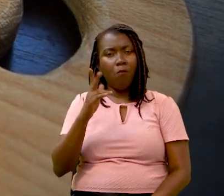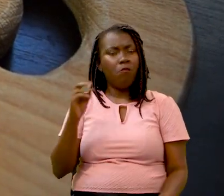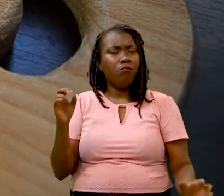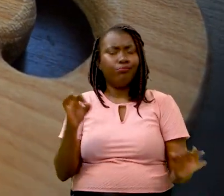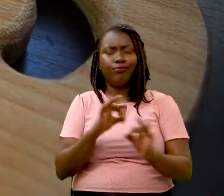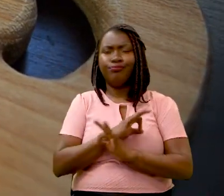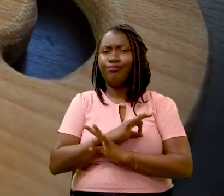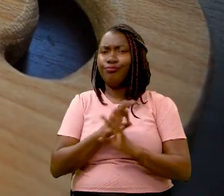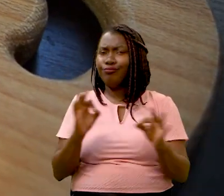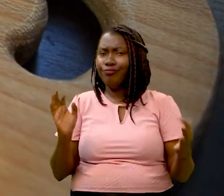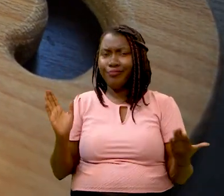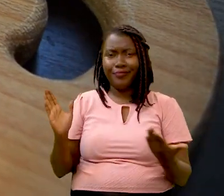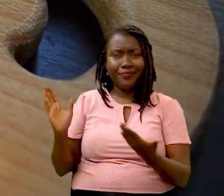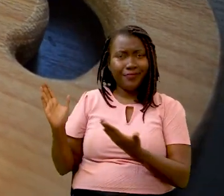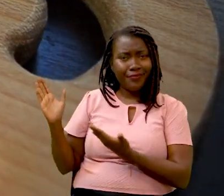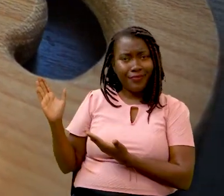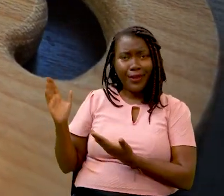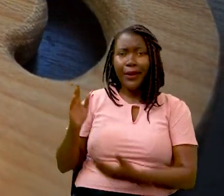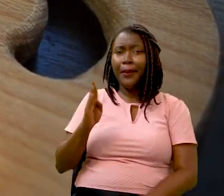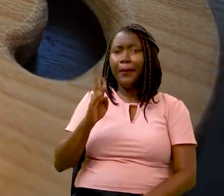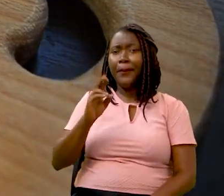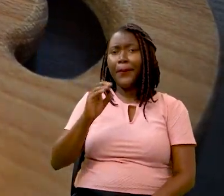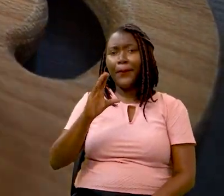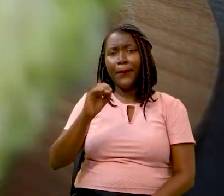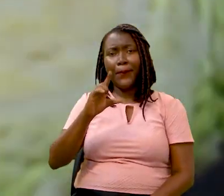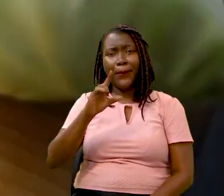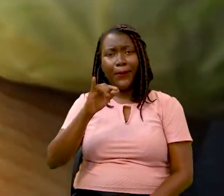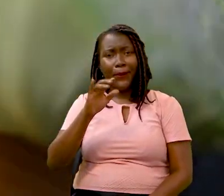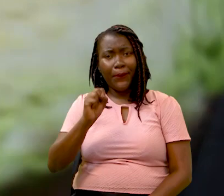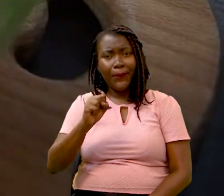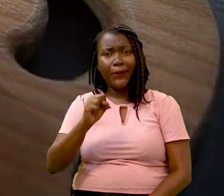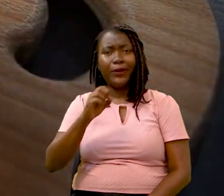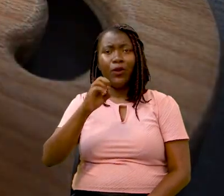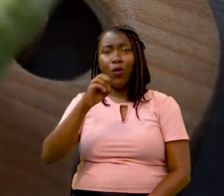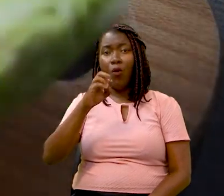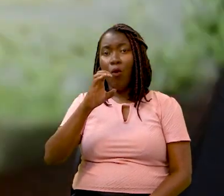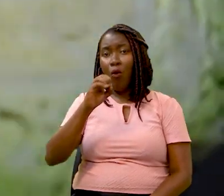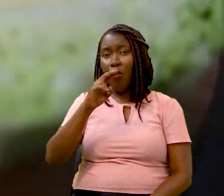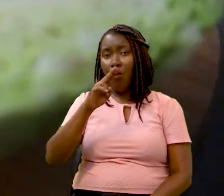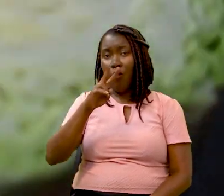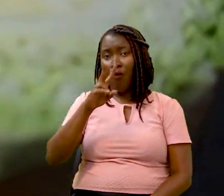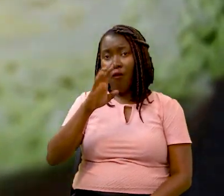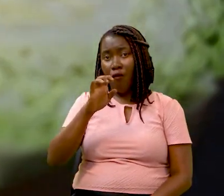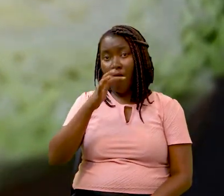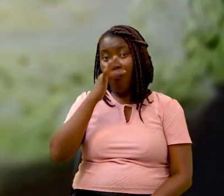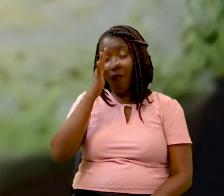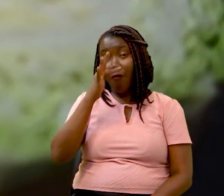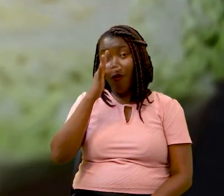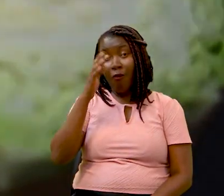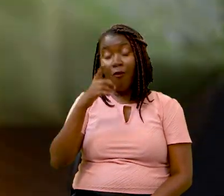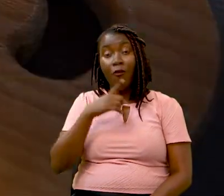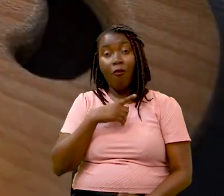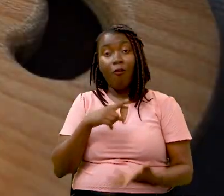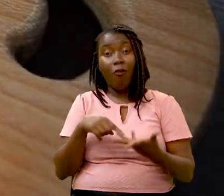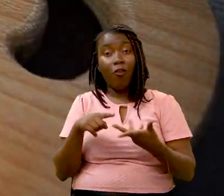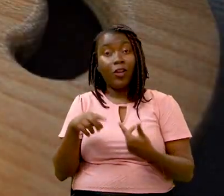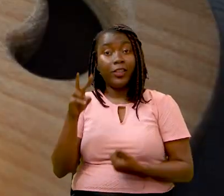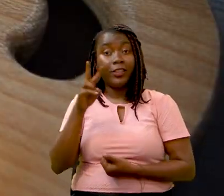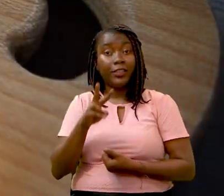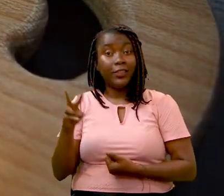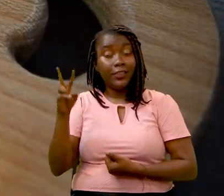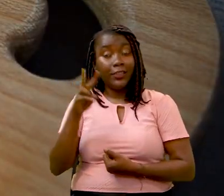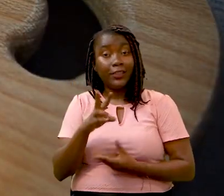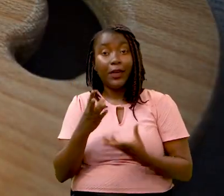tanto o repolho quanto brócolis e couve-flor, eles contêm um grupo de nutrientes ricos